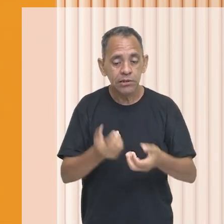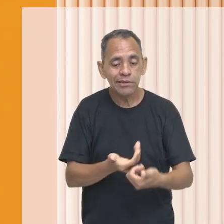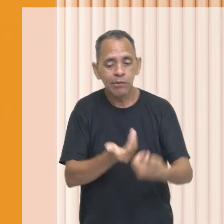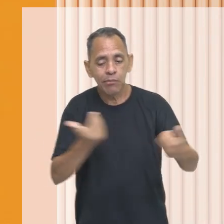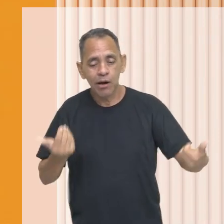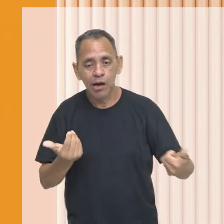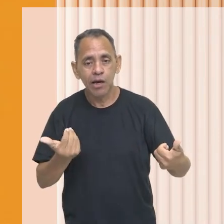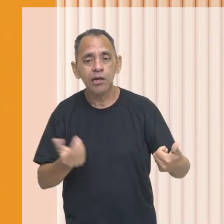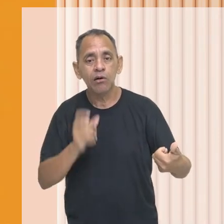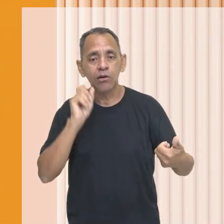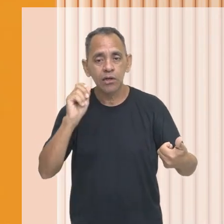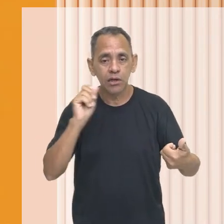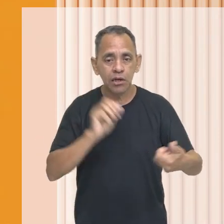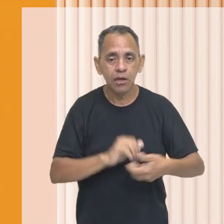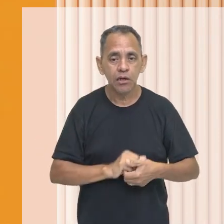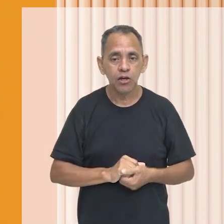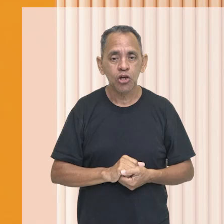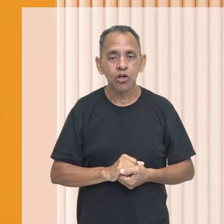podemos determinar como